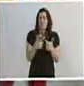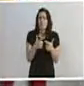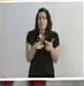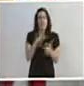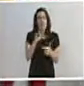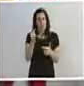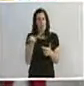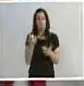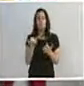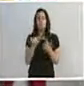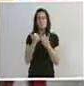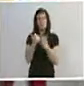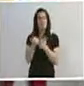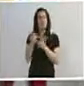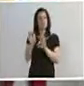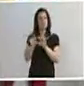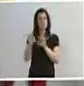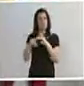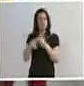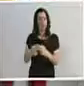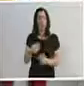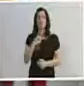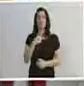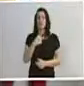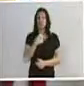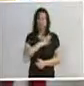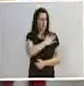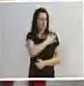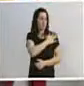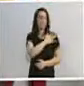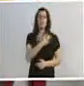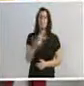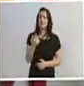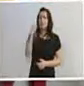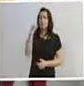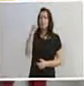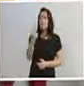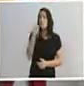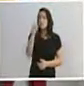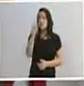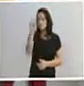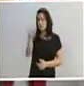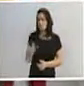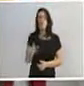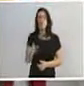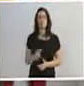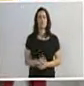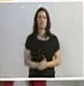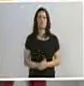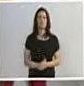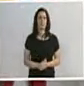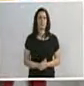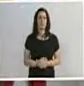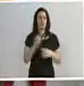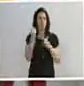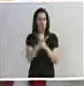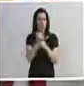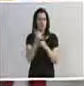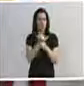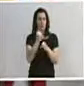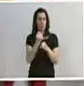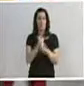uma vez o braço amigo, a voz amiga, o desejo do prefeito Napoleão de ter as pessoas em primeiro lugar e atender as necessidades. Obras e realizações